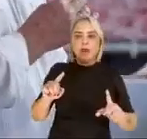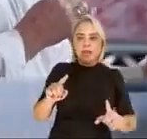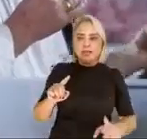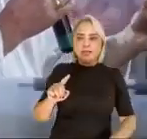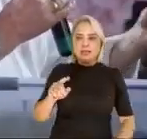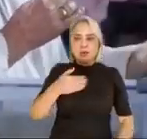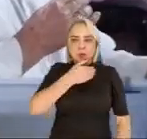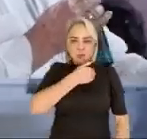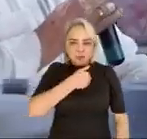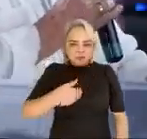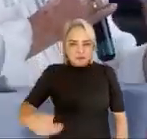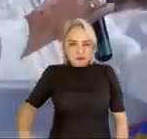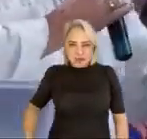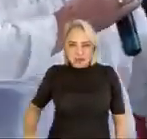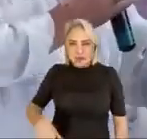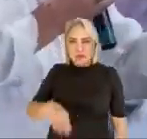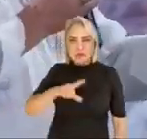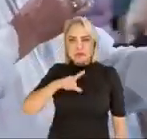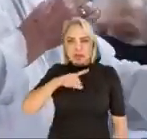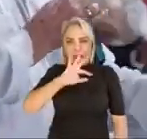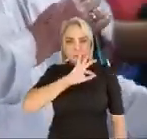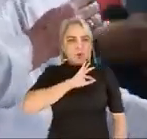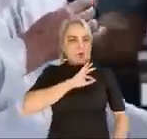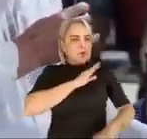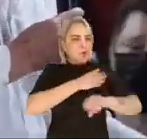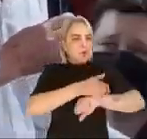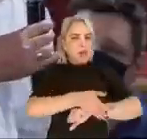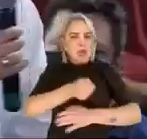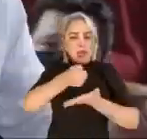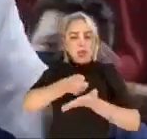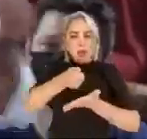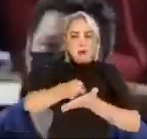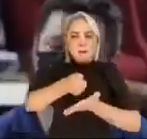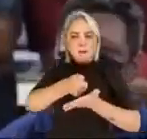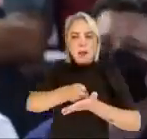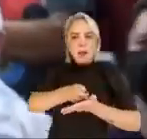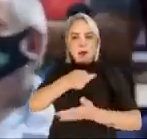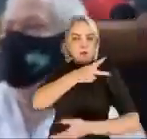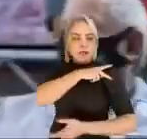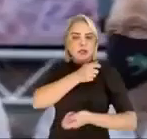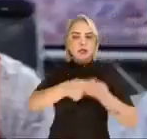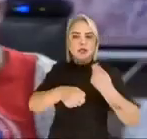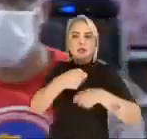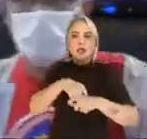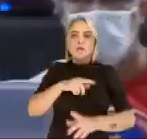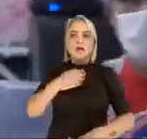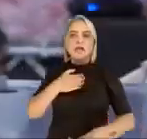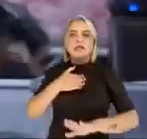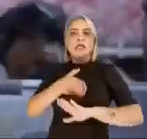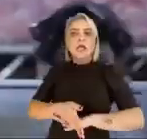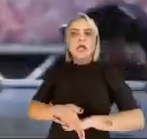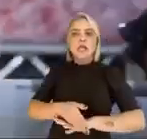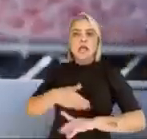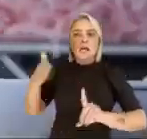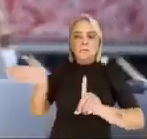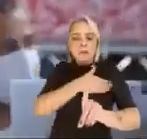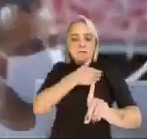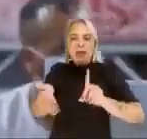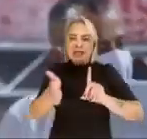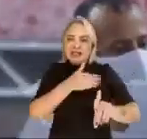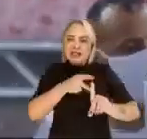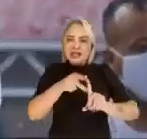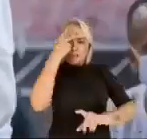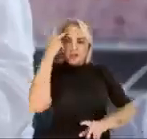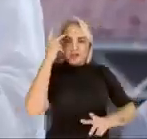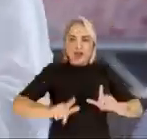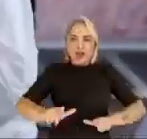polícia, que não entra para obrigar o patrão a negociar. Entra para bater nos trabalhadores brasileiros, para eles